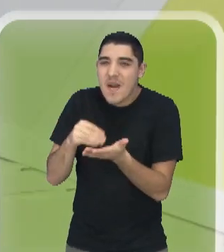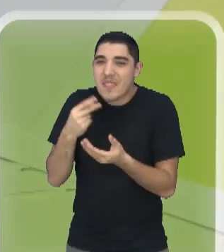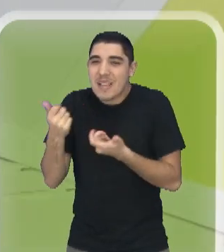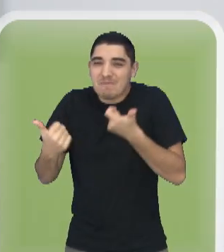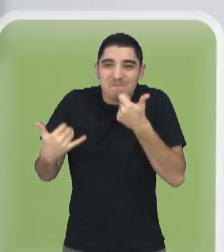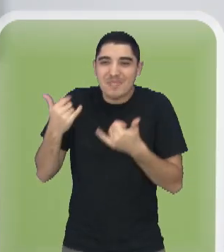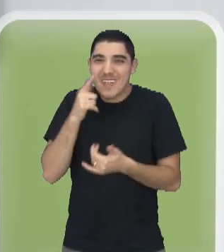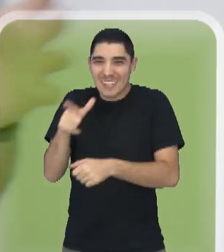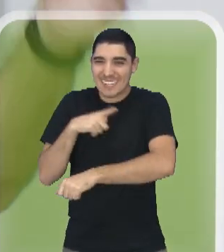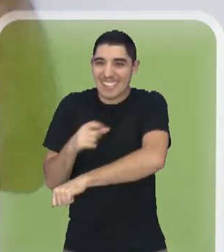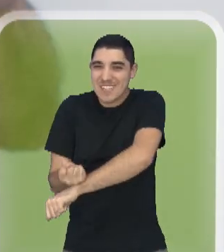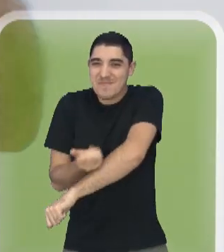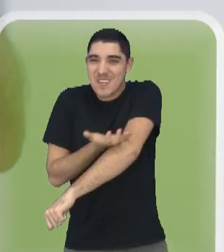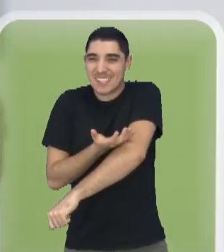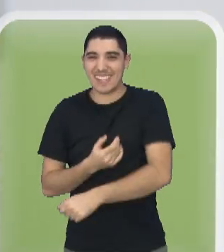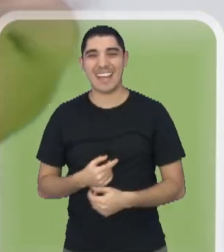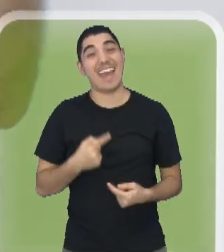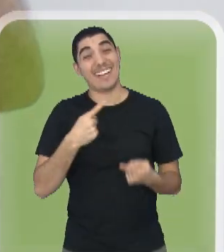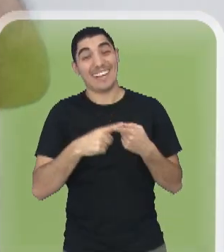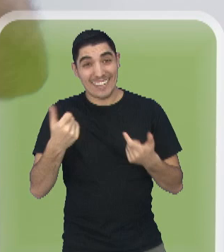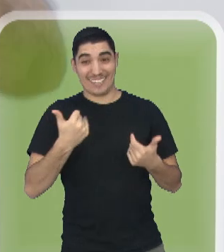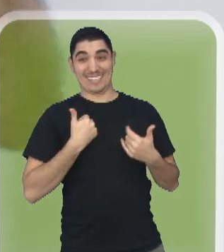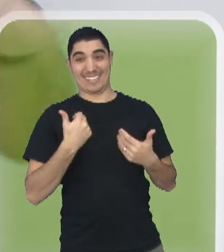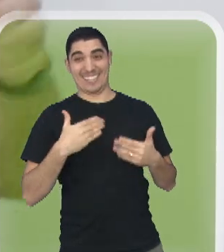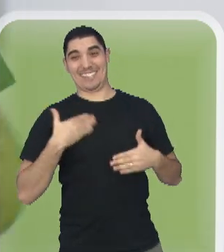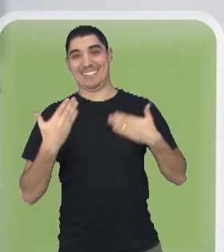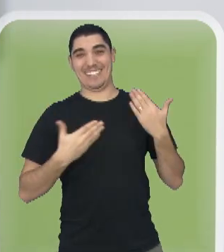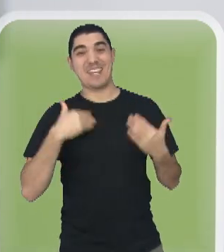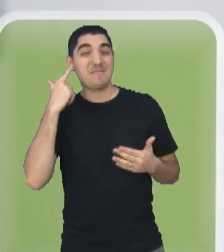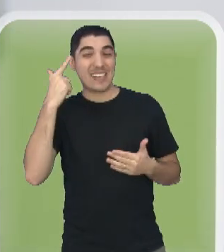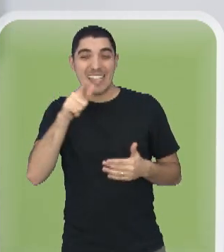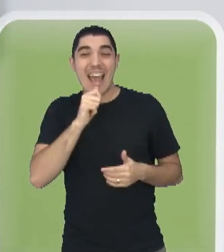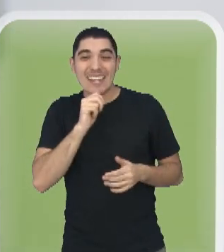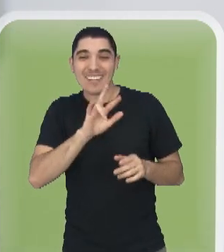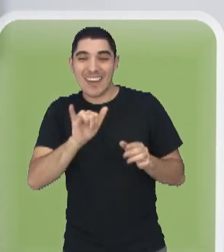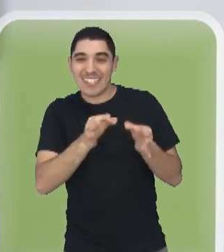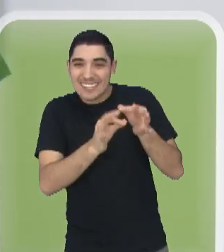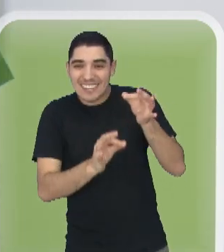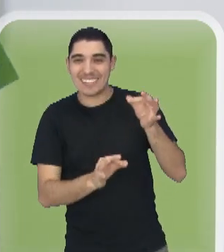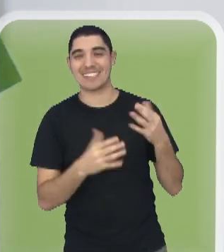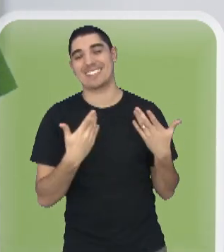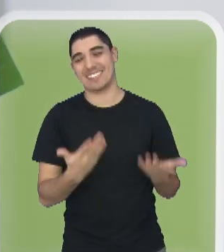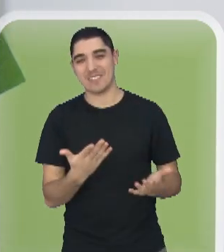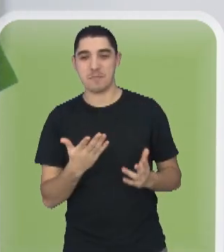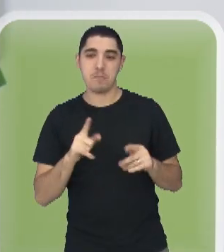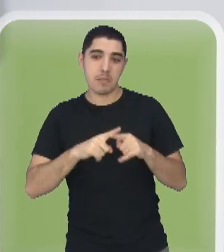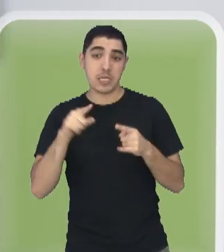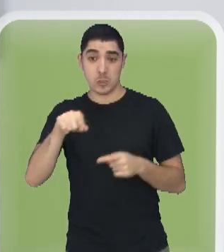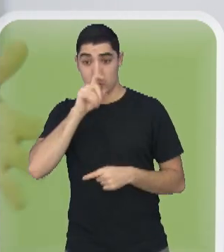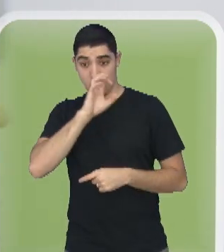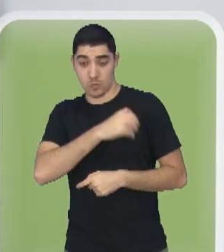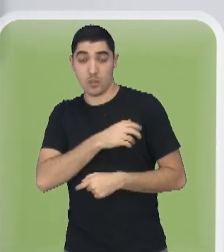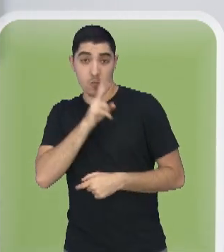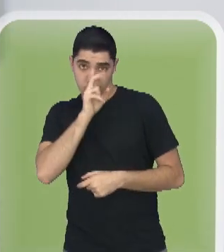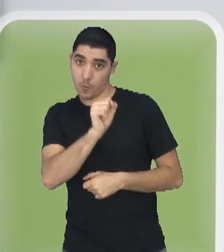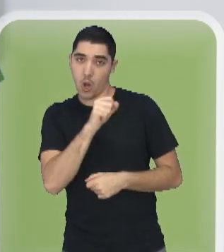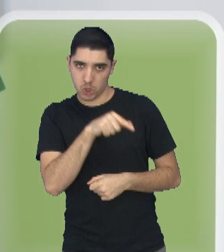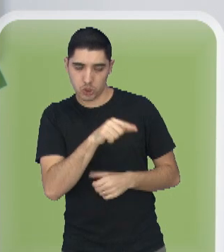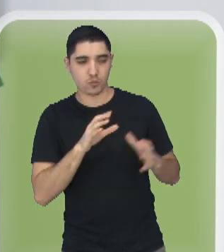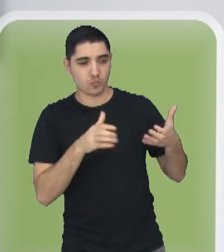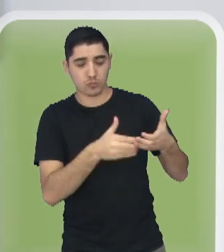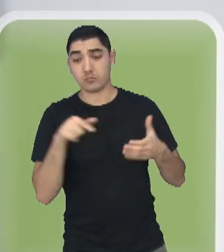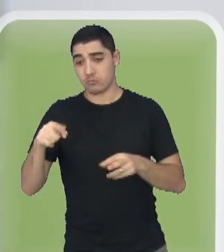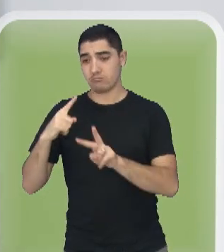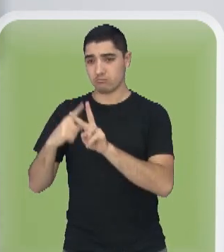que você tá, né? Envolvendo, mas é que você jogou muito cedo para mim, você tem que se desenvolver mais. Mas envolvendo o São José, que é uma grande equipe, né? O capivariano teve